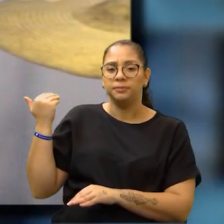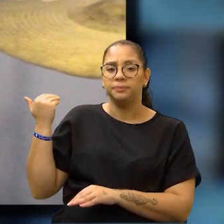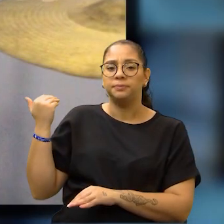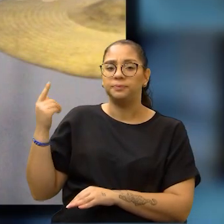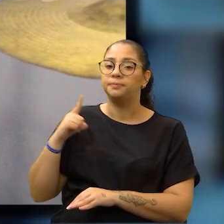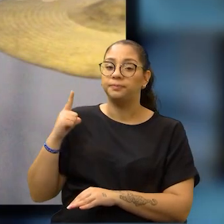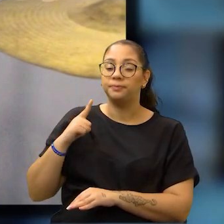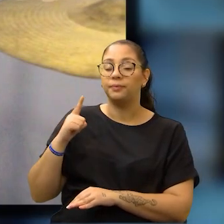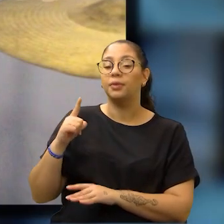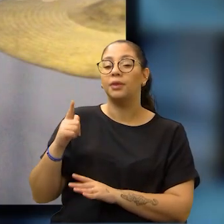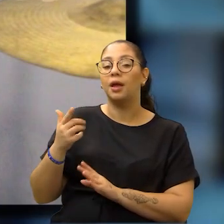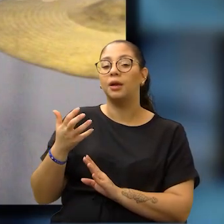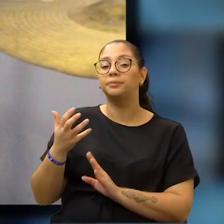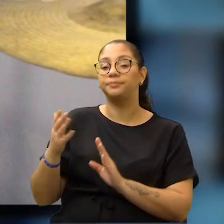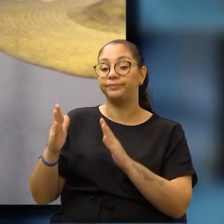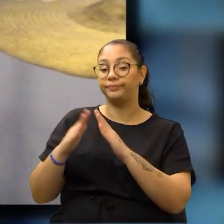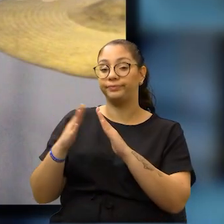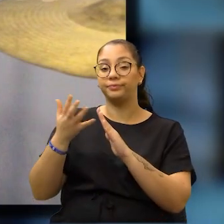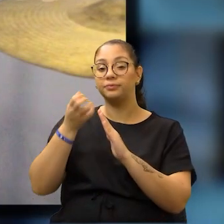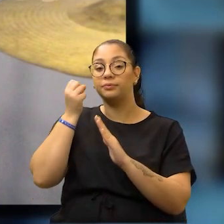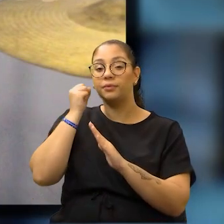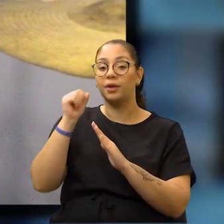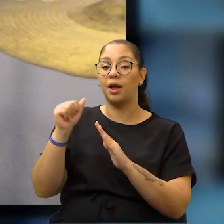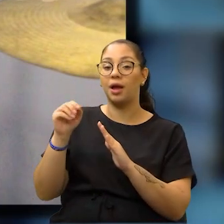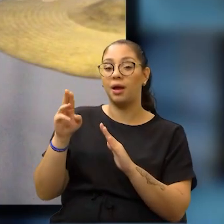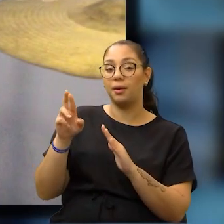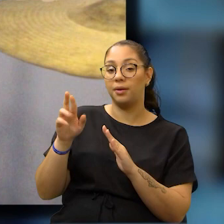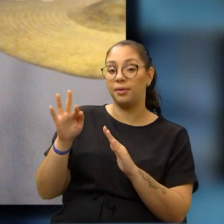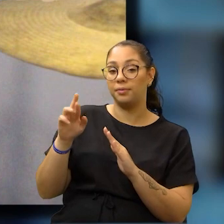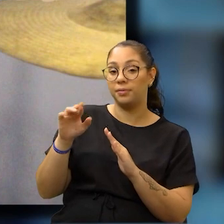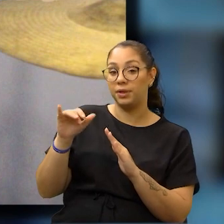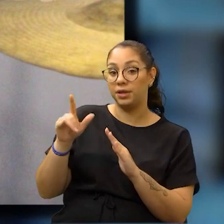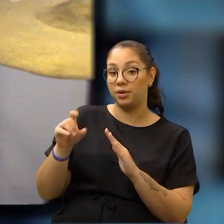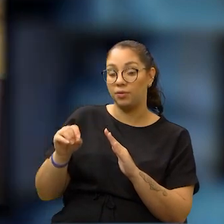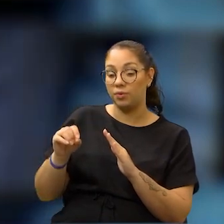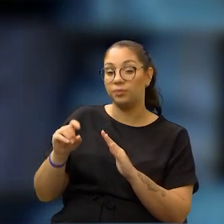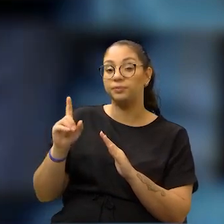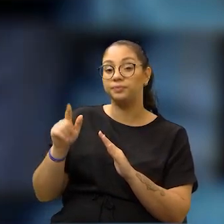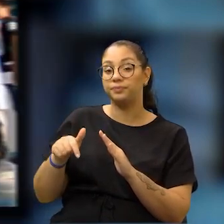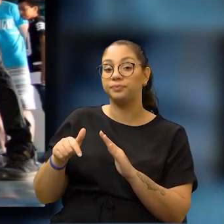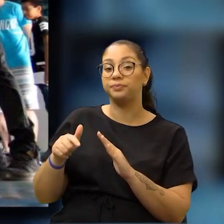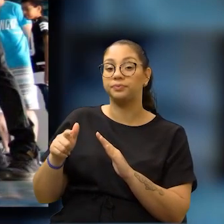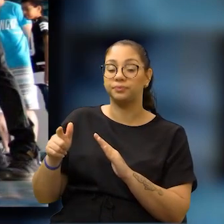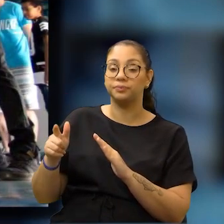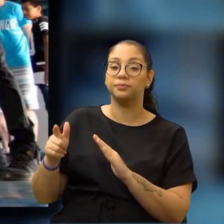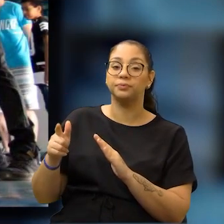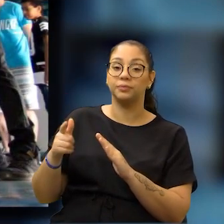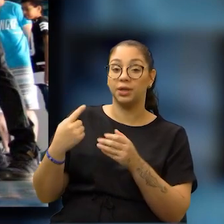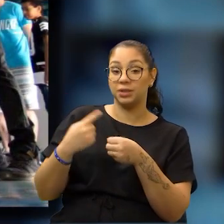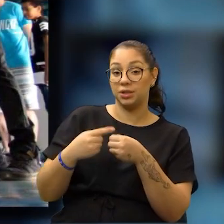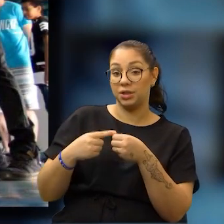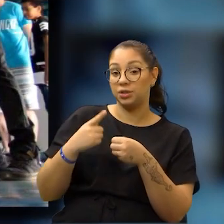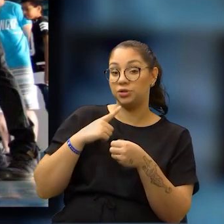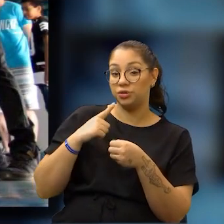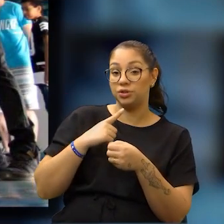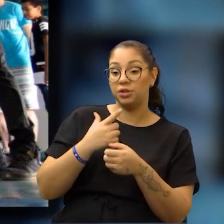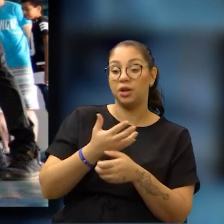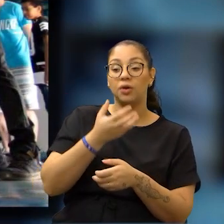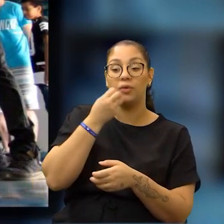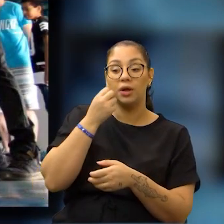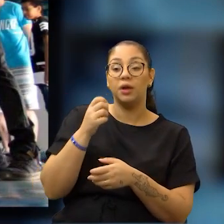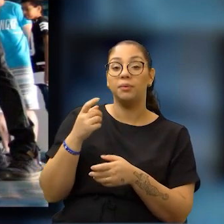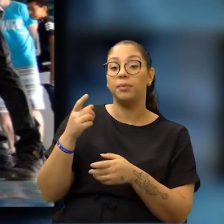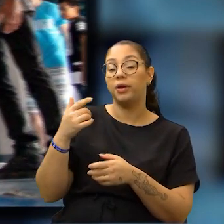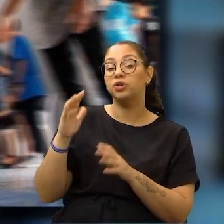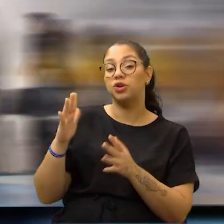Antigamente, quando eram os abrigos, né, e os jovens faziam 18 anos, ou eles iam para uma rede adulta, né, as cidades